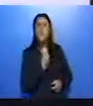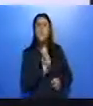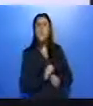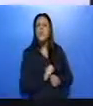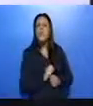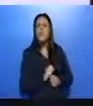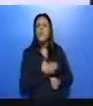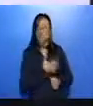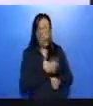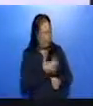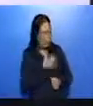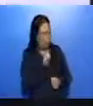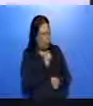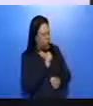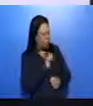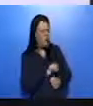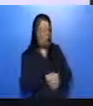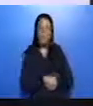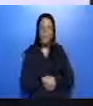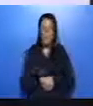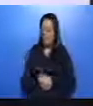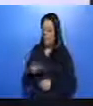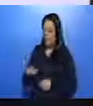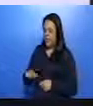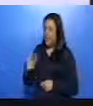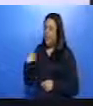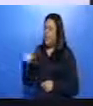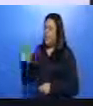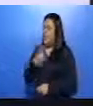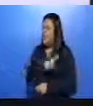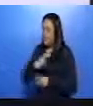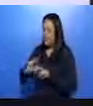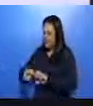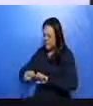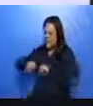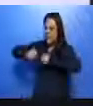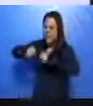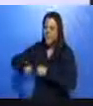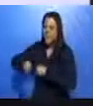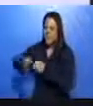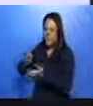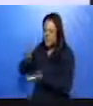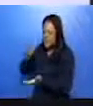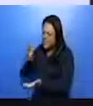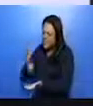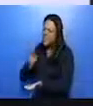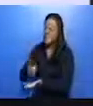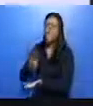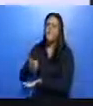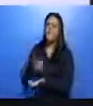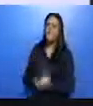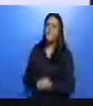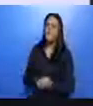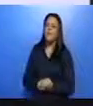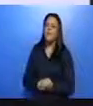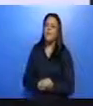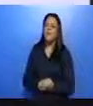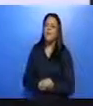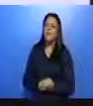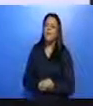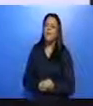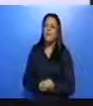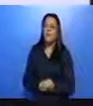de quê? De que nos esforcemos sempre. Pronto. Aqui eu tenho